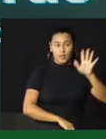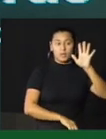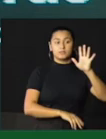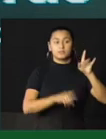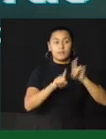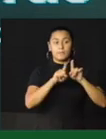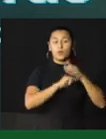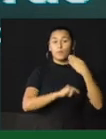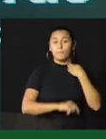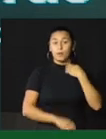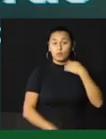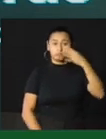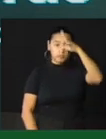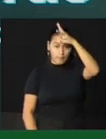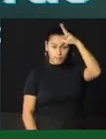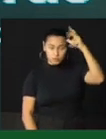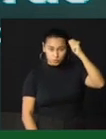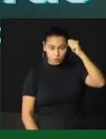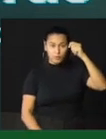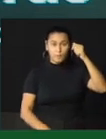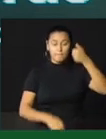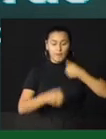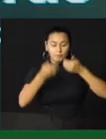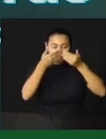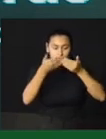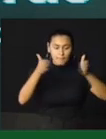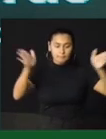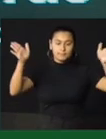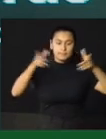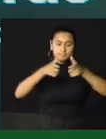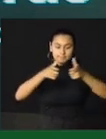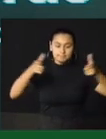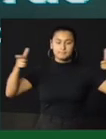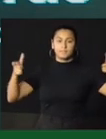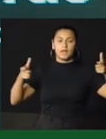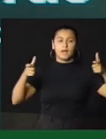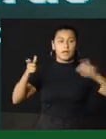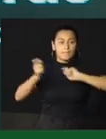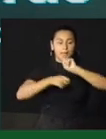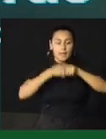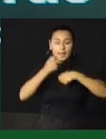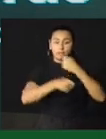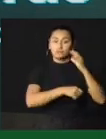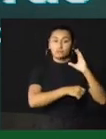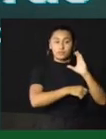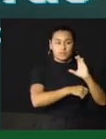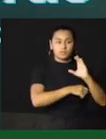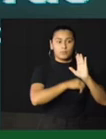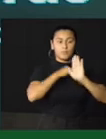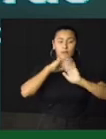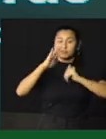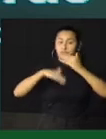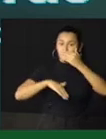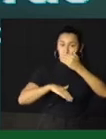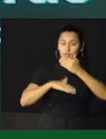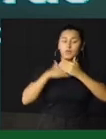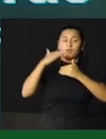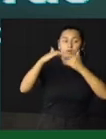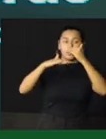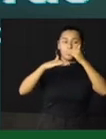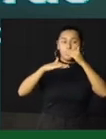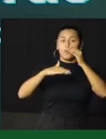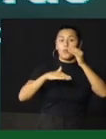para ampliar o mercado de crédito para que a gente possa como Jamal falou ter crédito para desenvolver o Brasil ter crédito pra